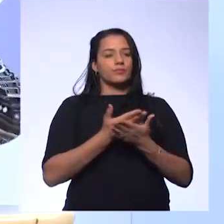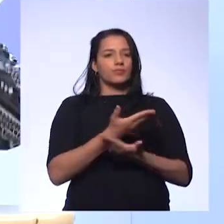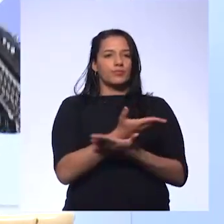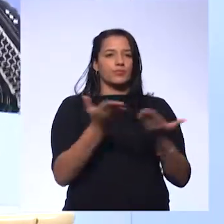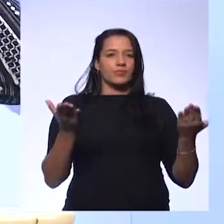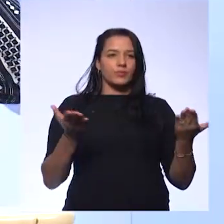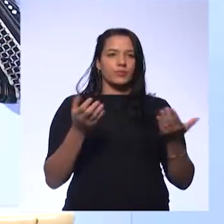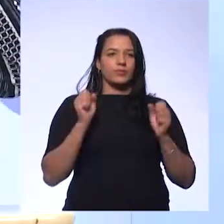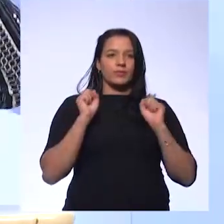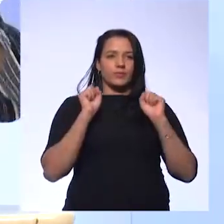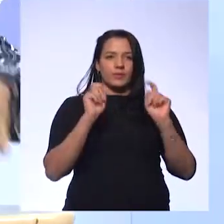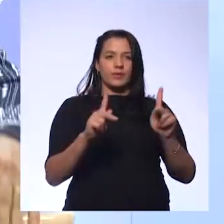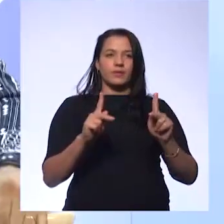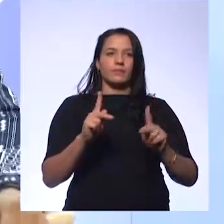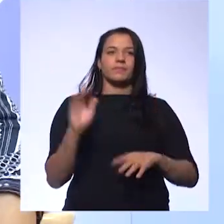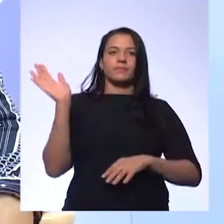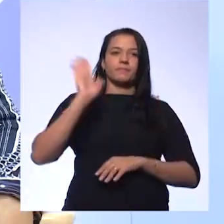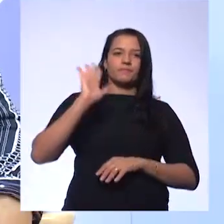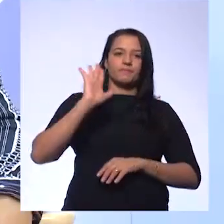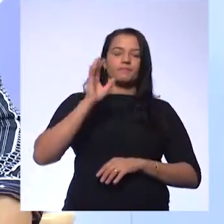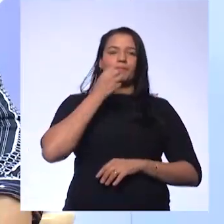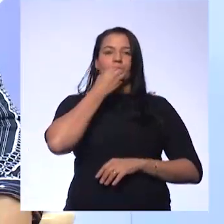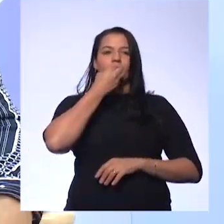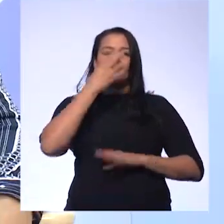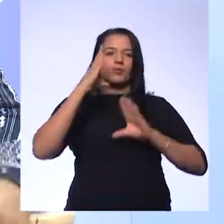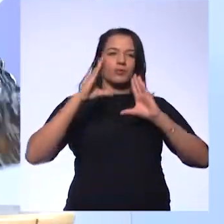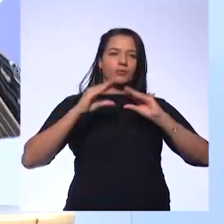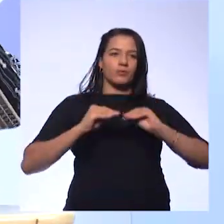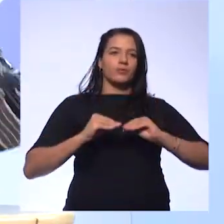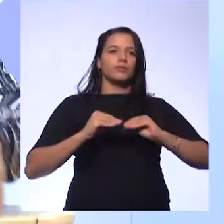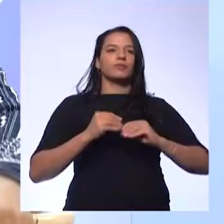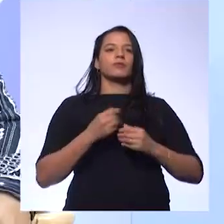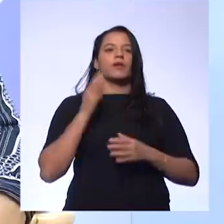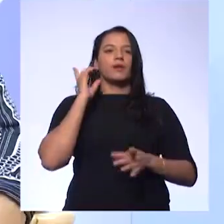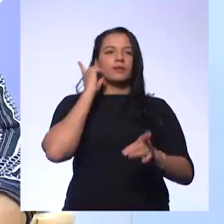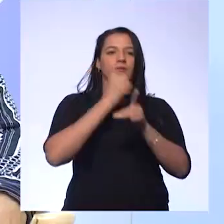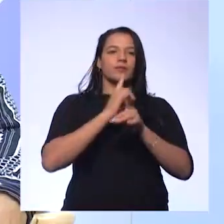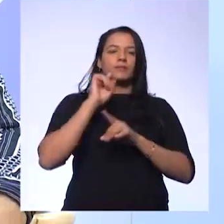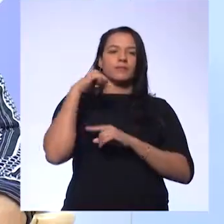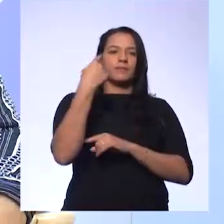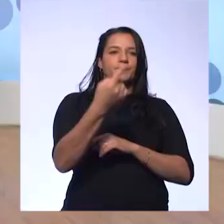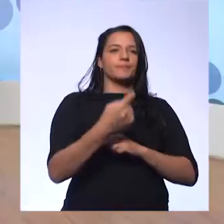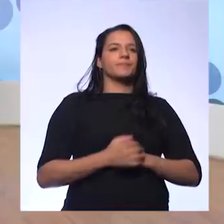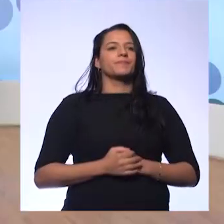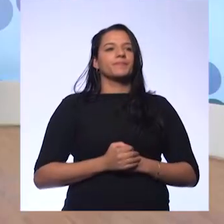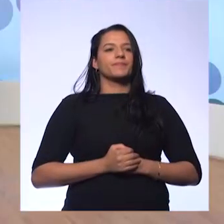ok? Então, gente, um bom final de noite para vocês aí e até a próxima aula.